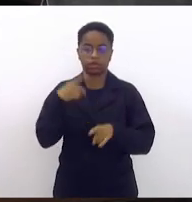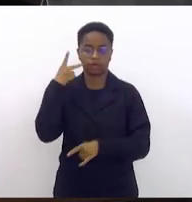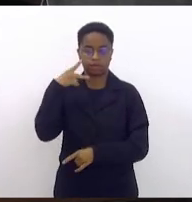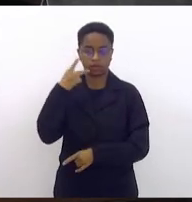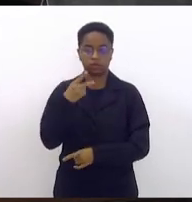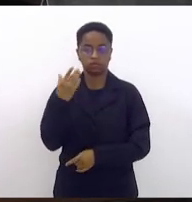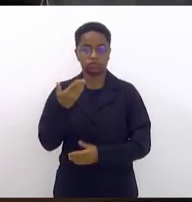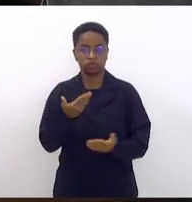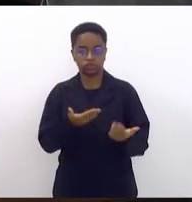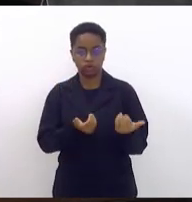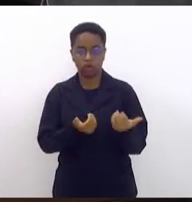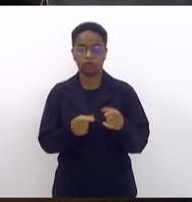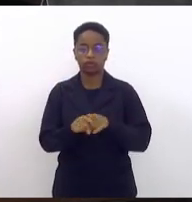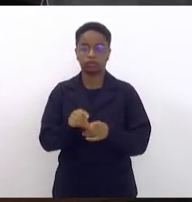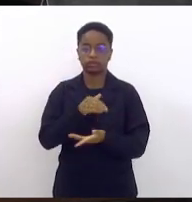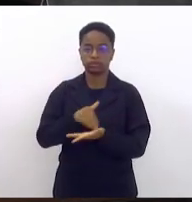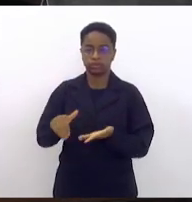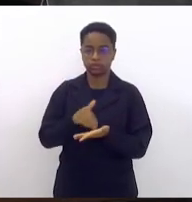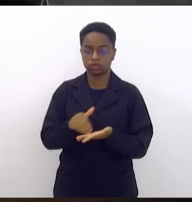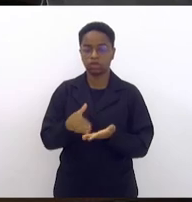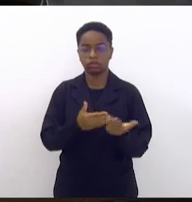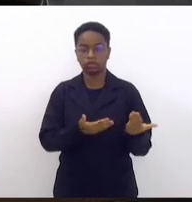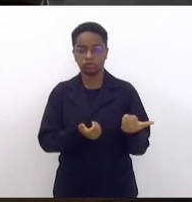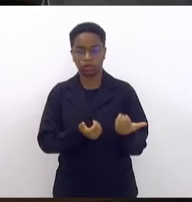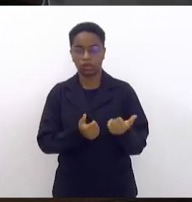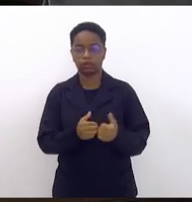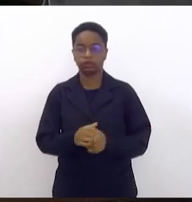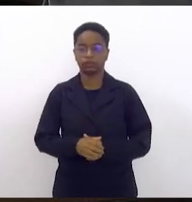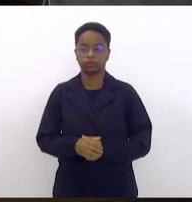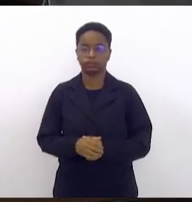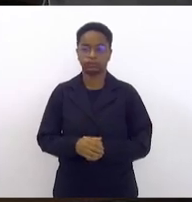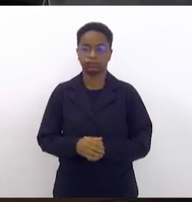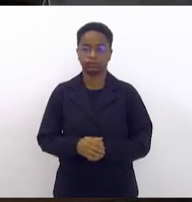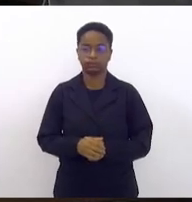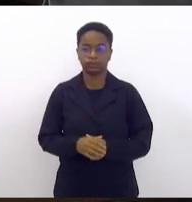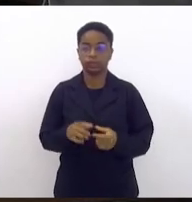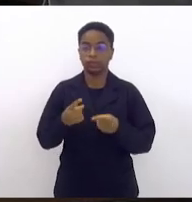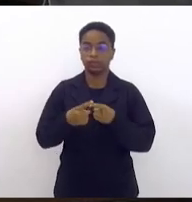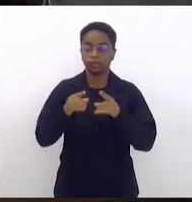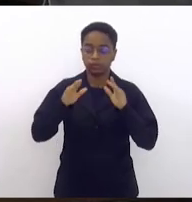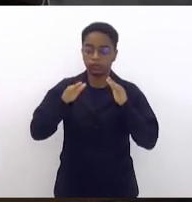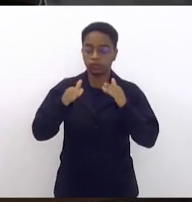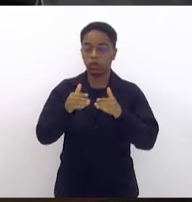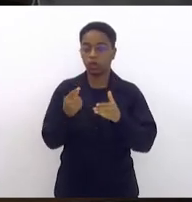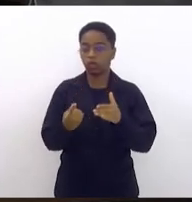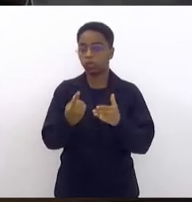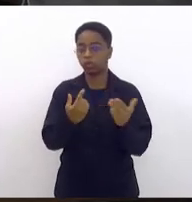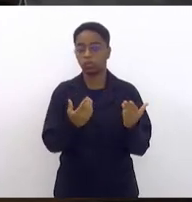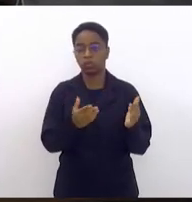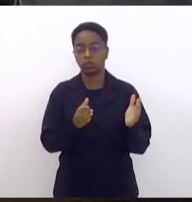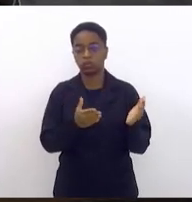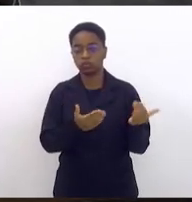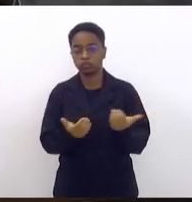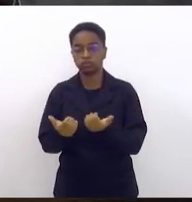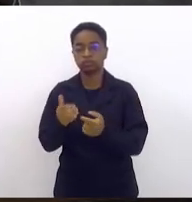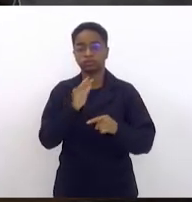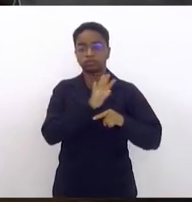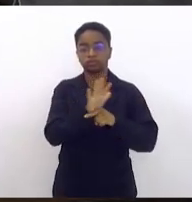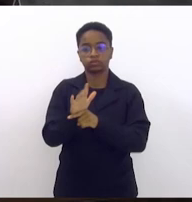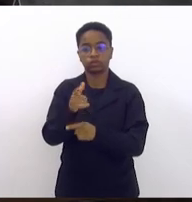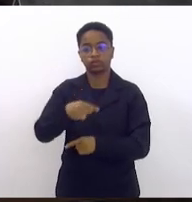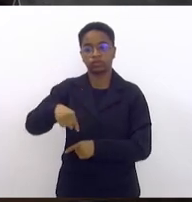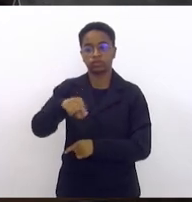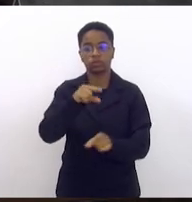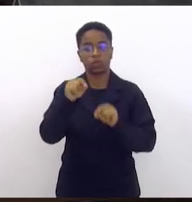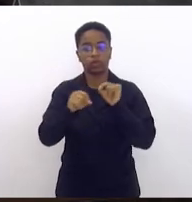jovens eh secretários de juventudes jovens para todo em prol de uma Juventude auxiliar vocês no que é melhor